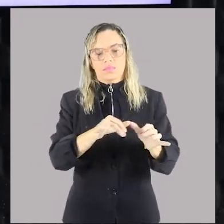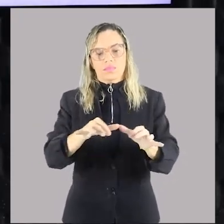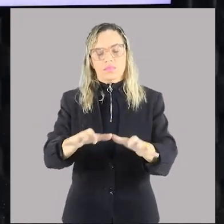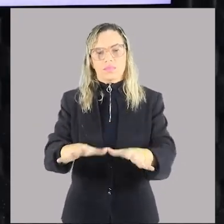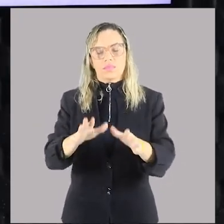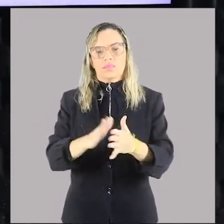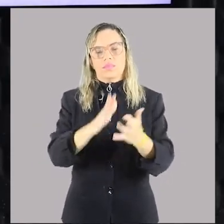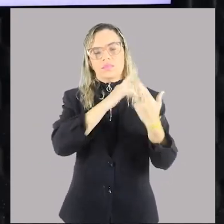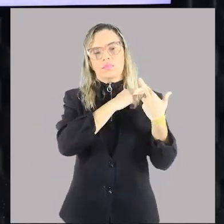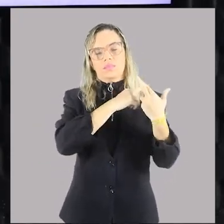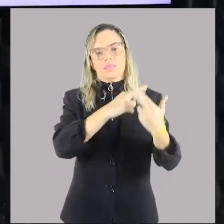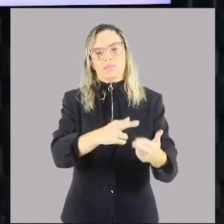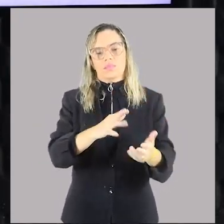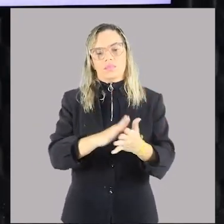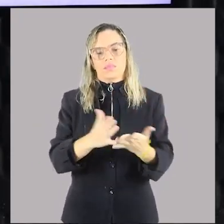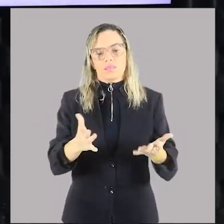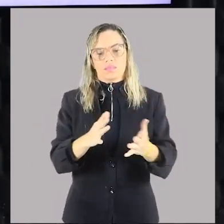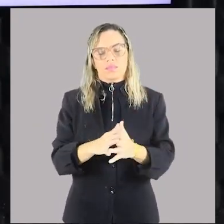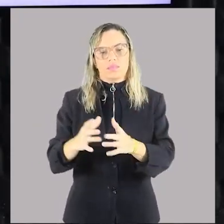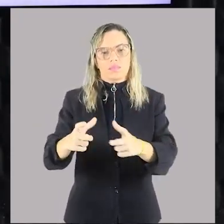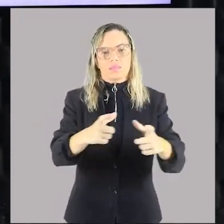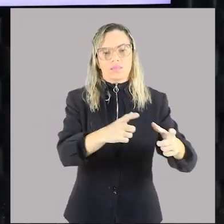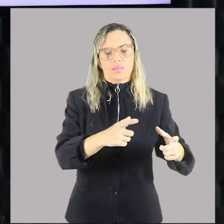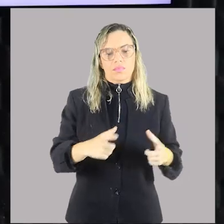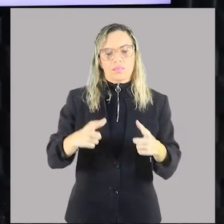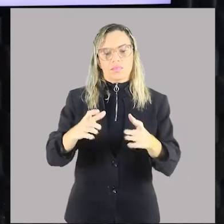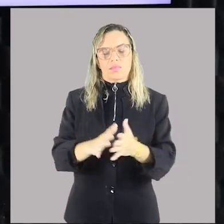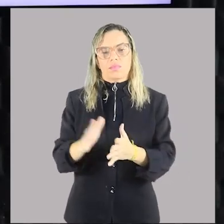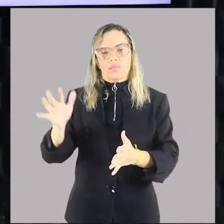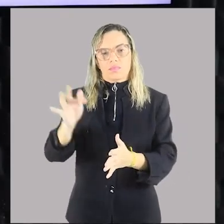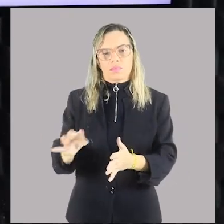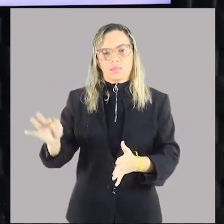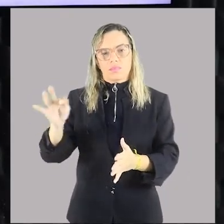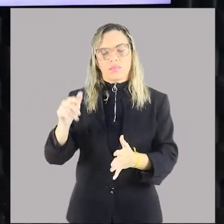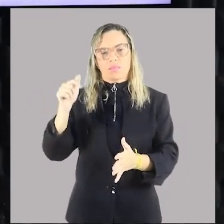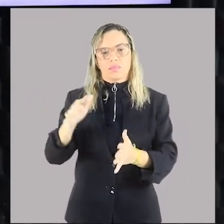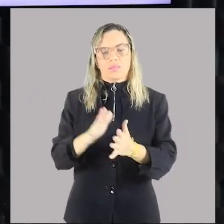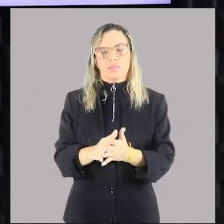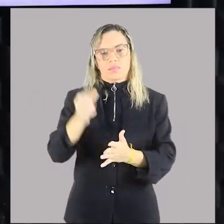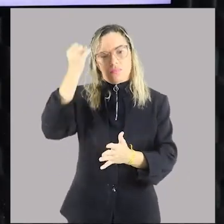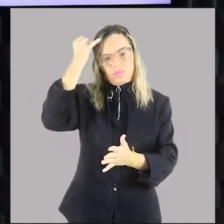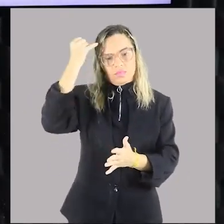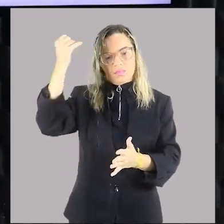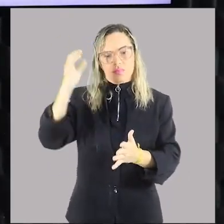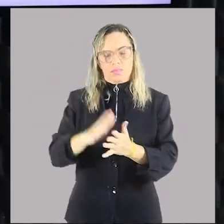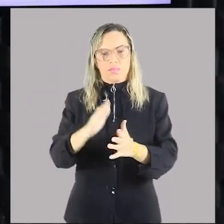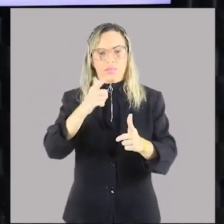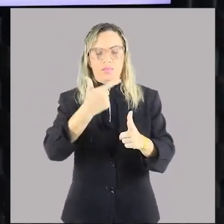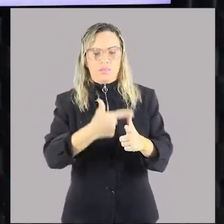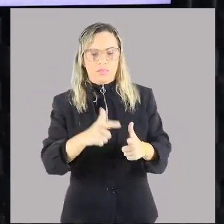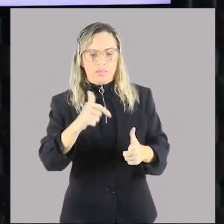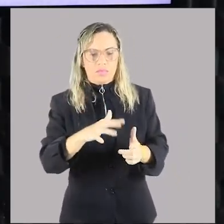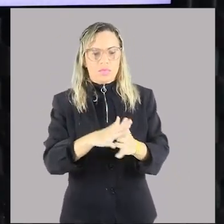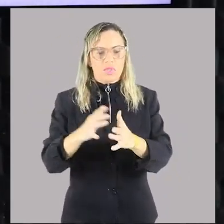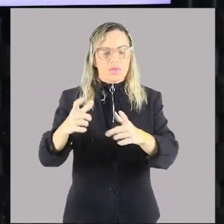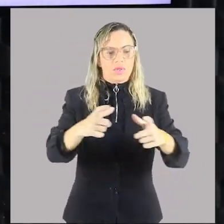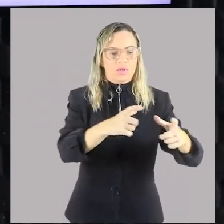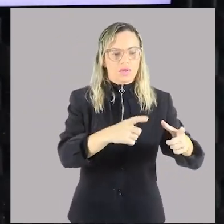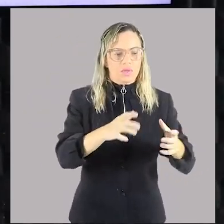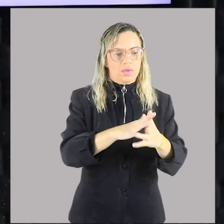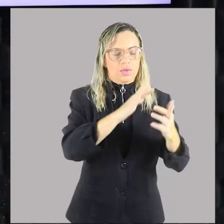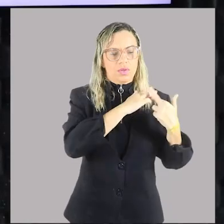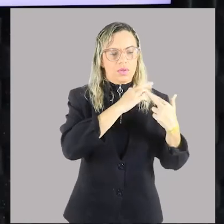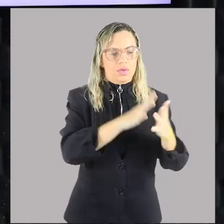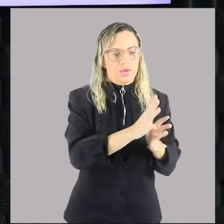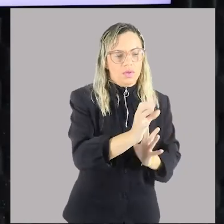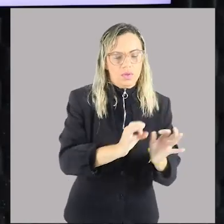descentralização que é pertinente a essa federação, justamente na ideia de dividir as pessoas jurídicas que estarão ali